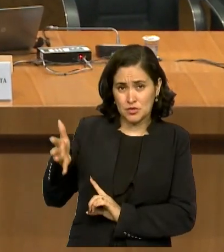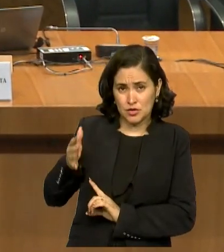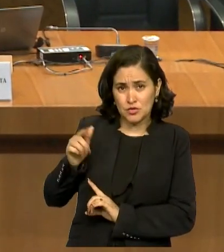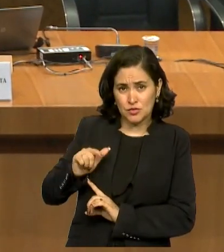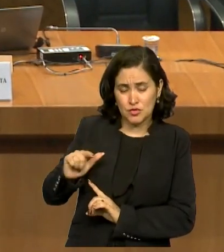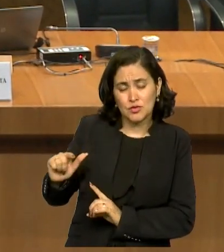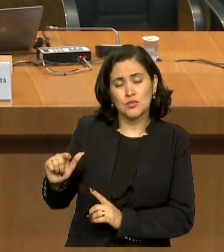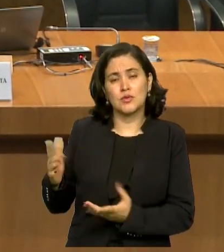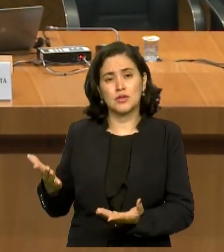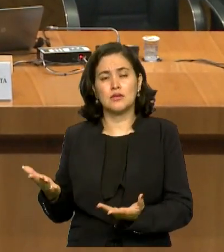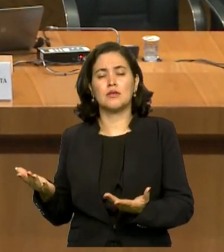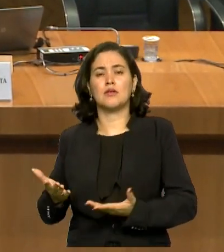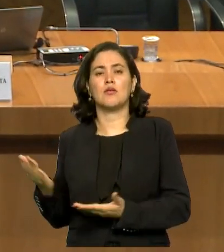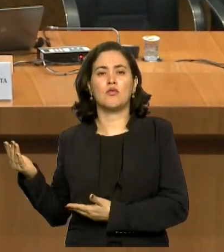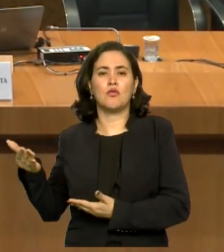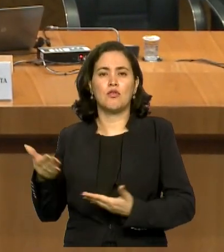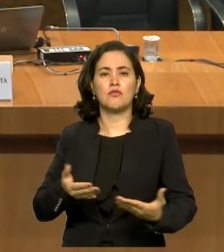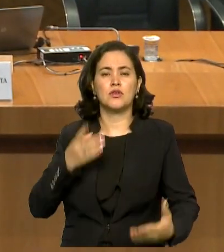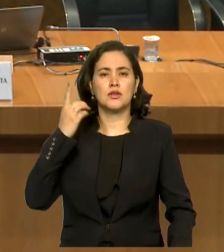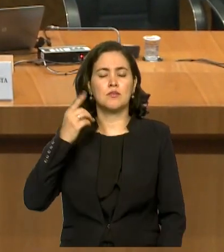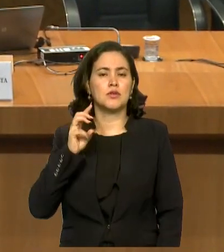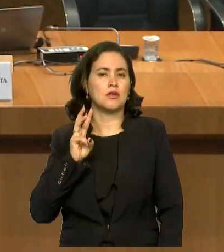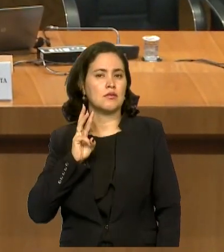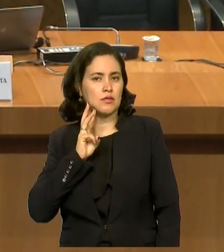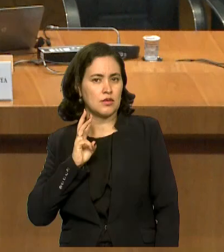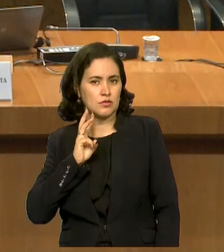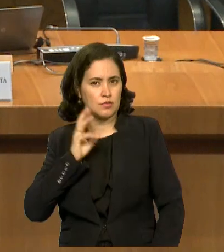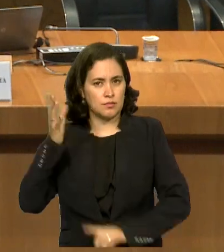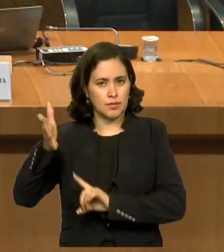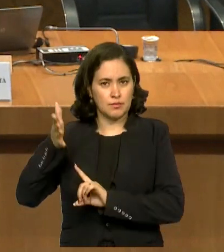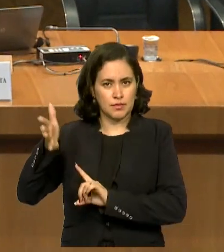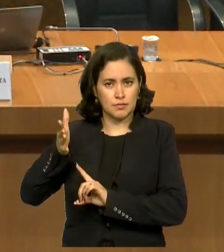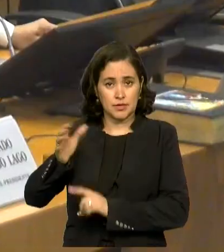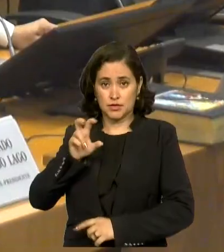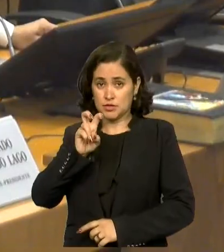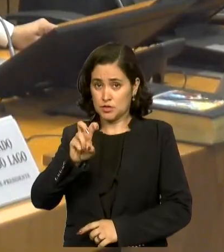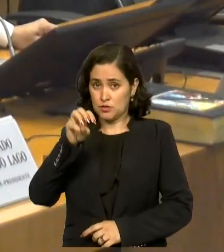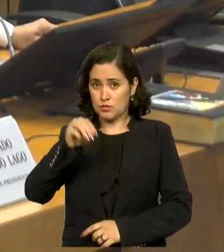Curso, por 5 minutos, sem direito à parte, deputado Wellington.